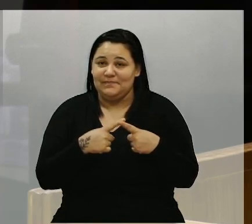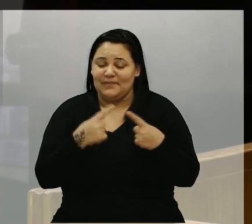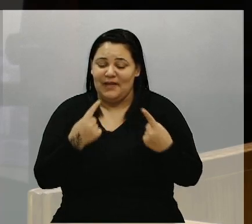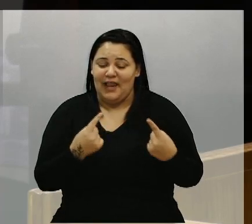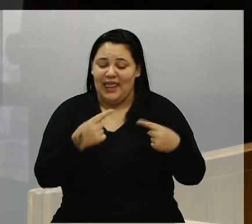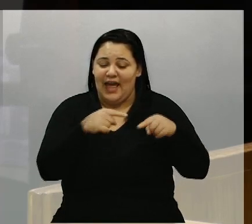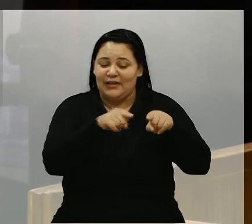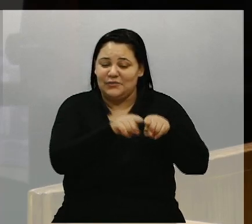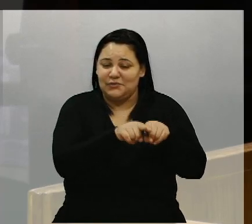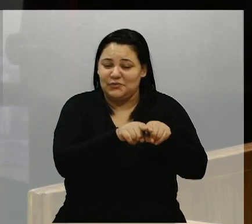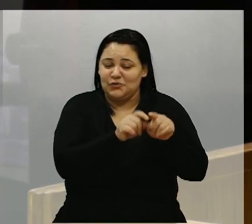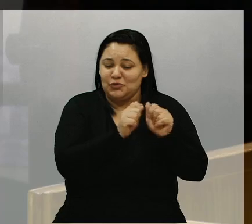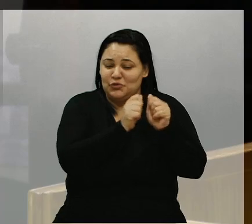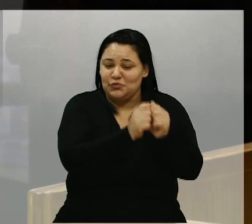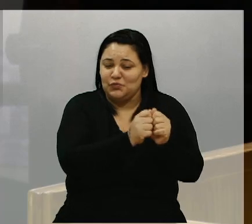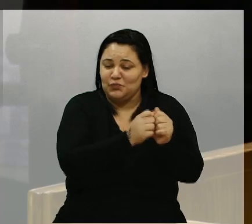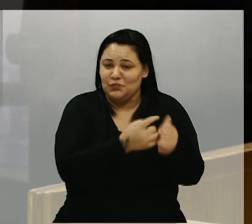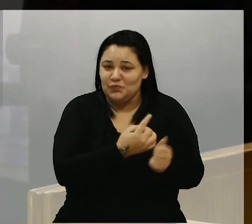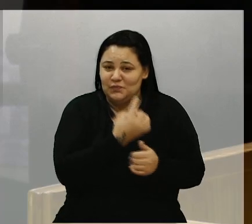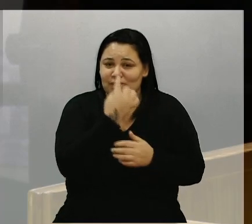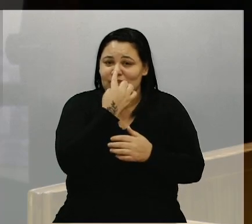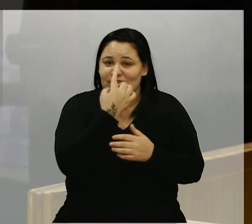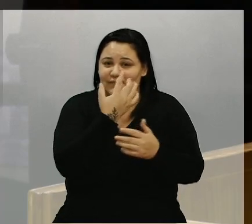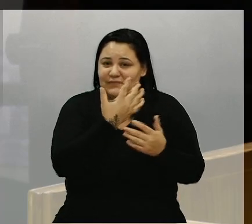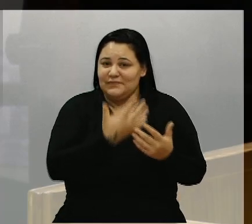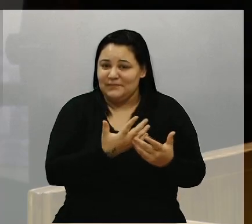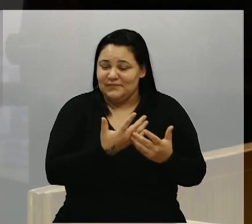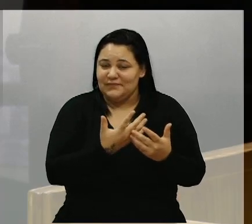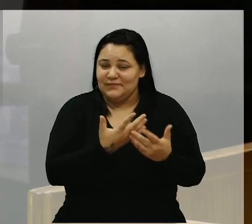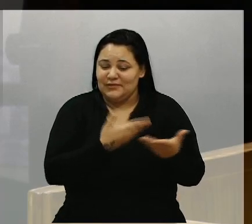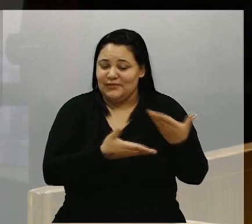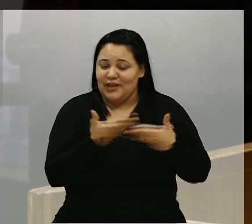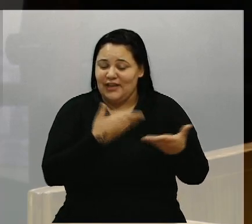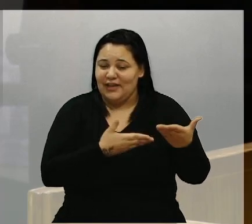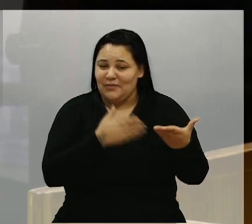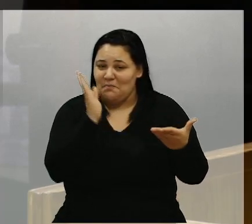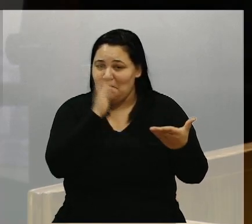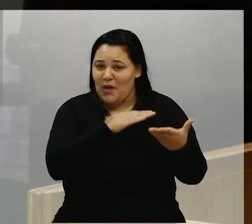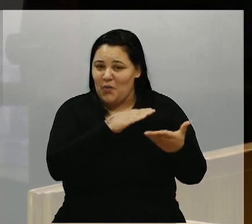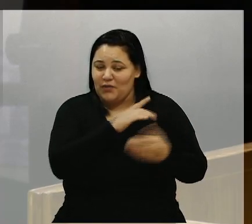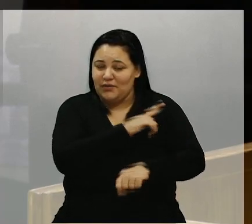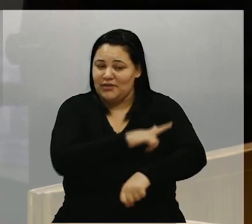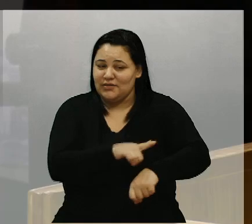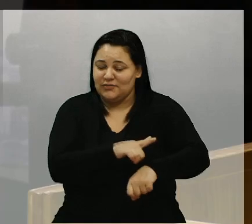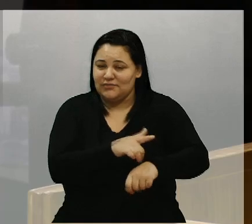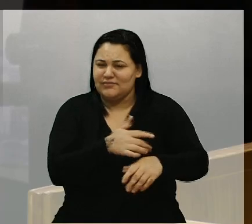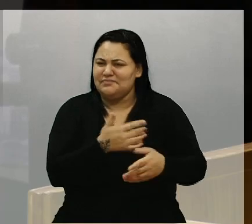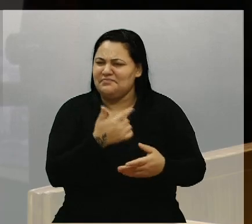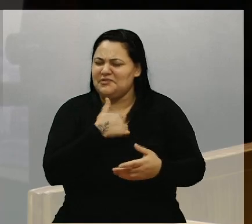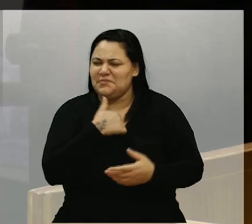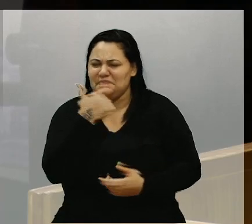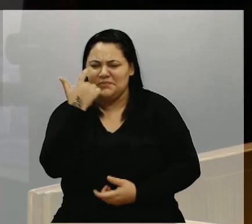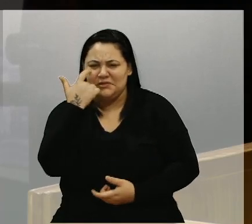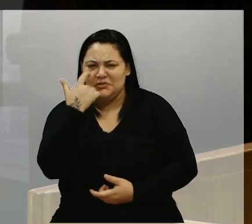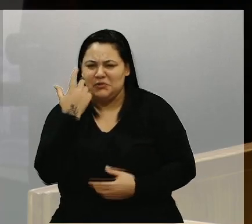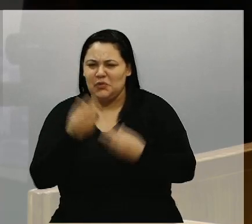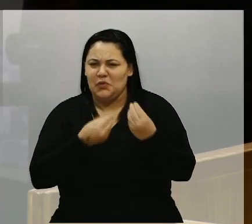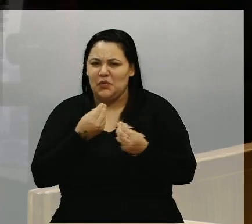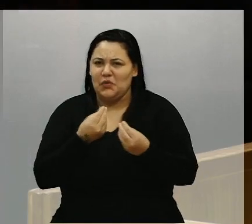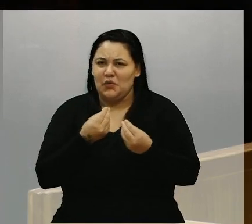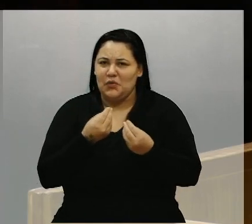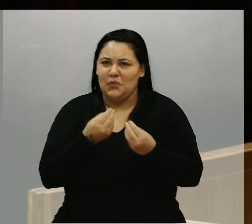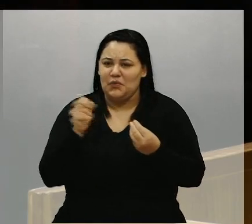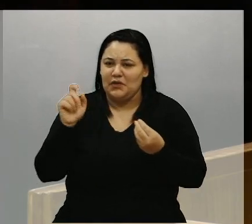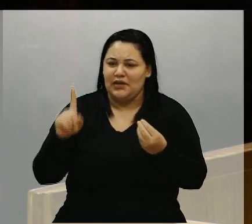ordem são tratados com desleixo e desrespeito, eu fico pensando como os adversários na política